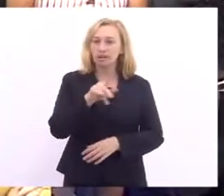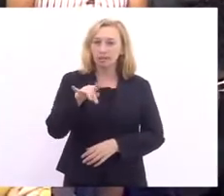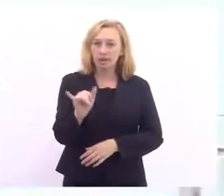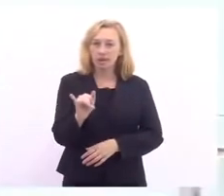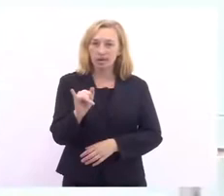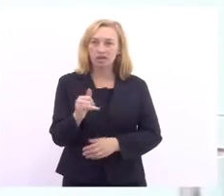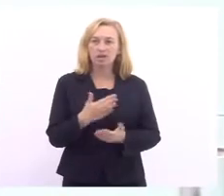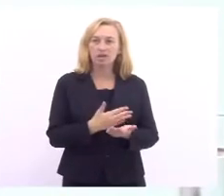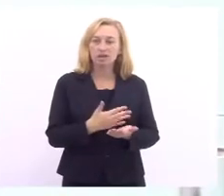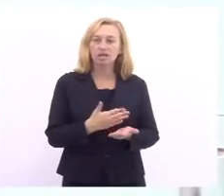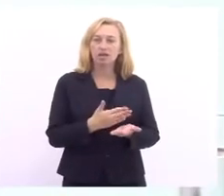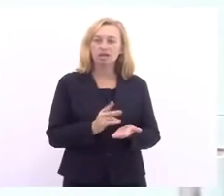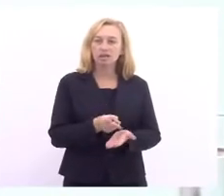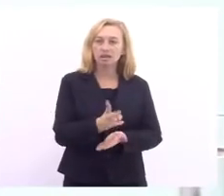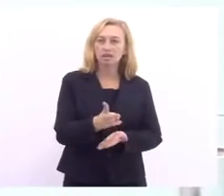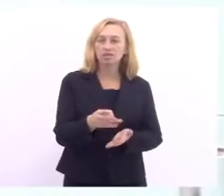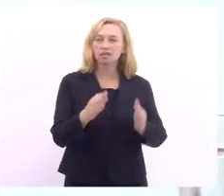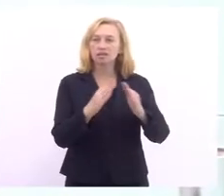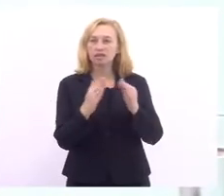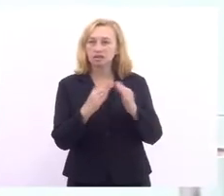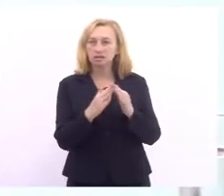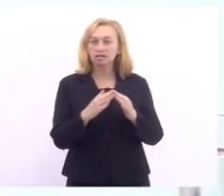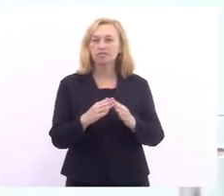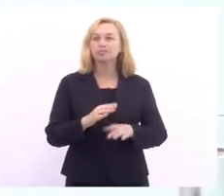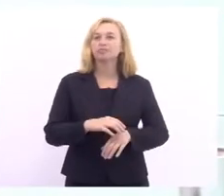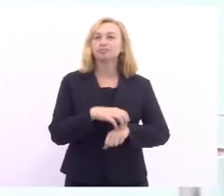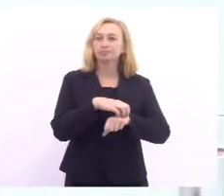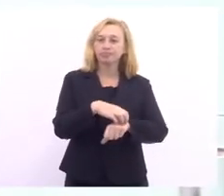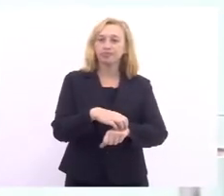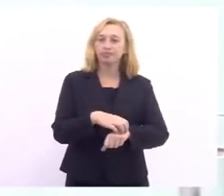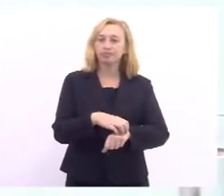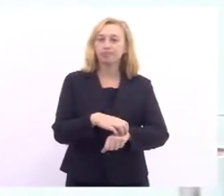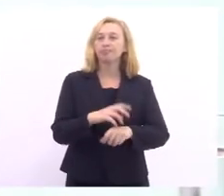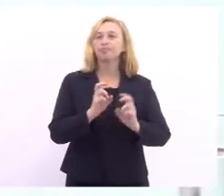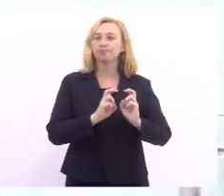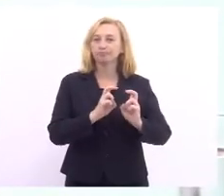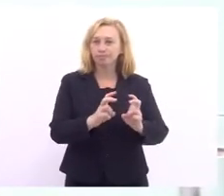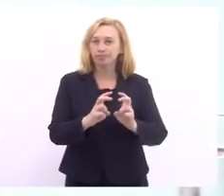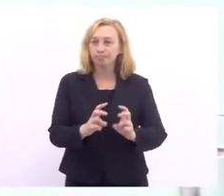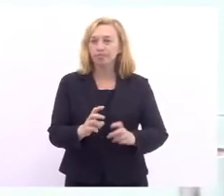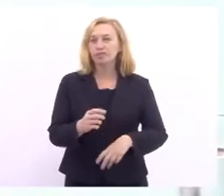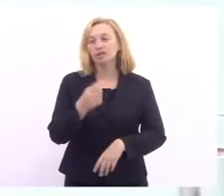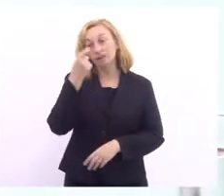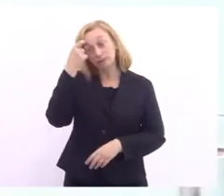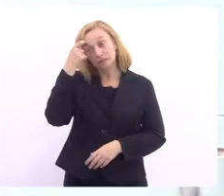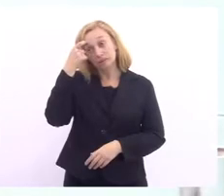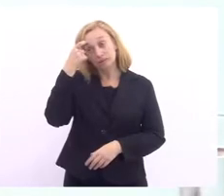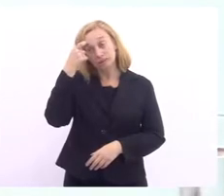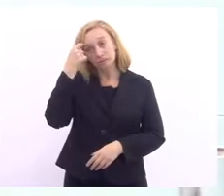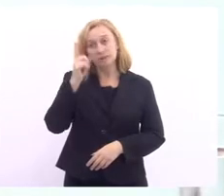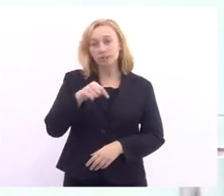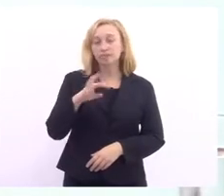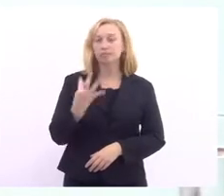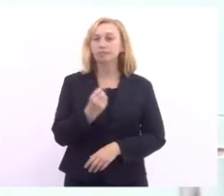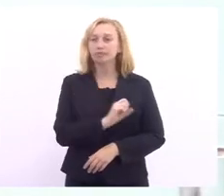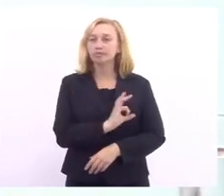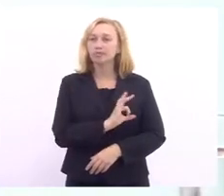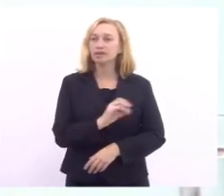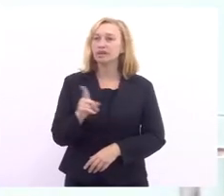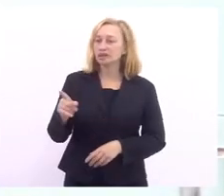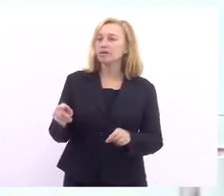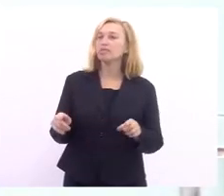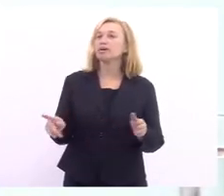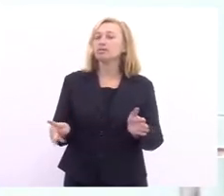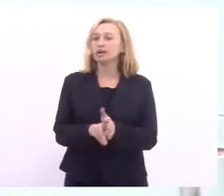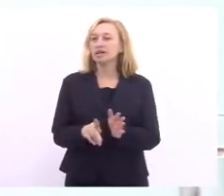é que está em curso nesta casa sobre o transporte Ferroviário sobre os trens agradeço portanto é mesmo mata em nosso nome a Marta também